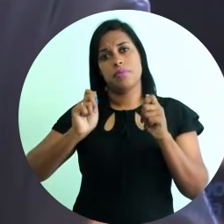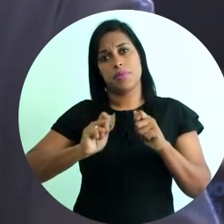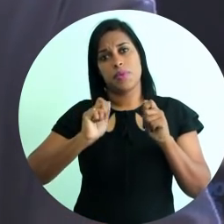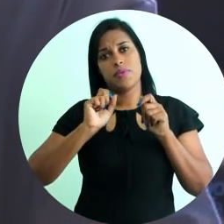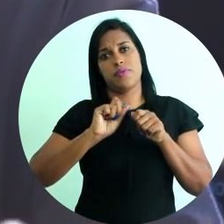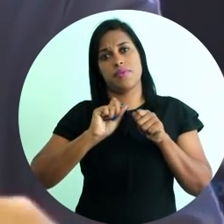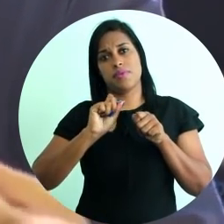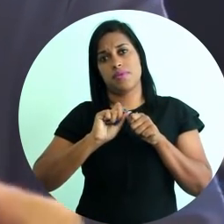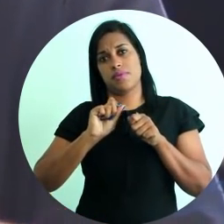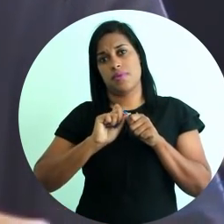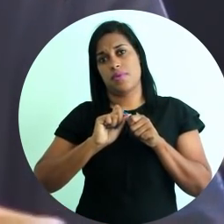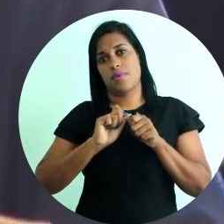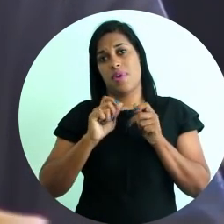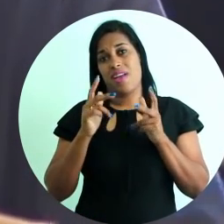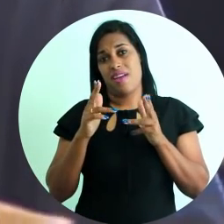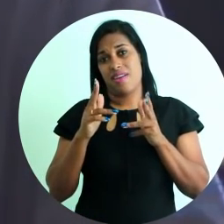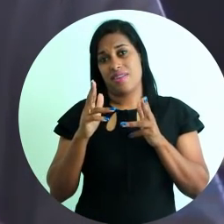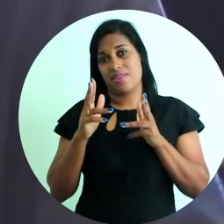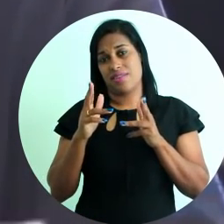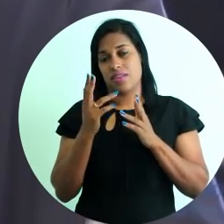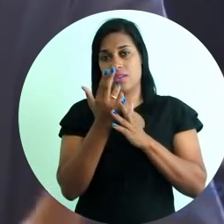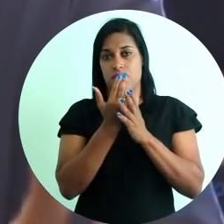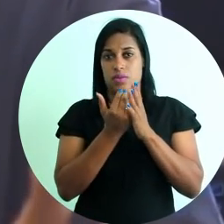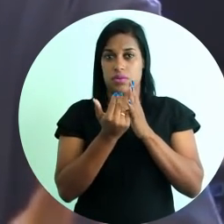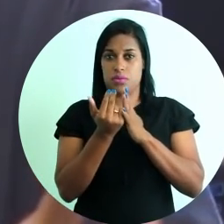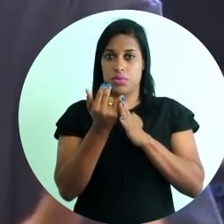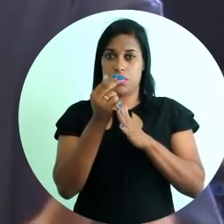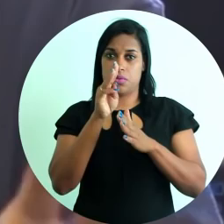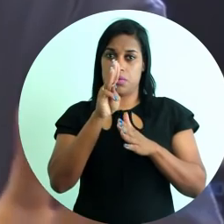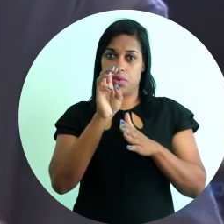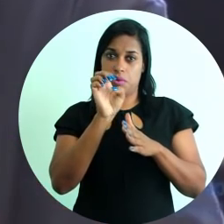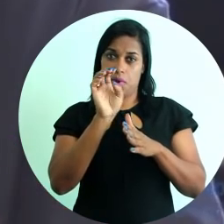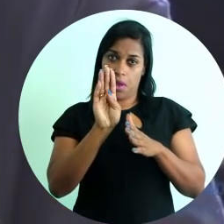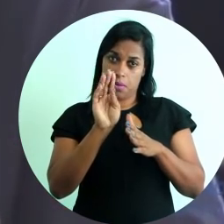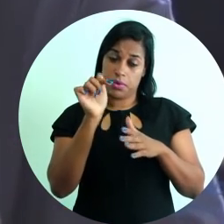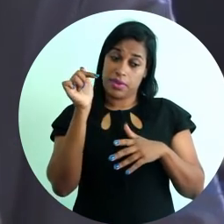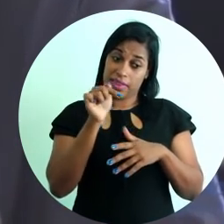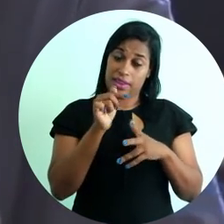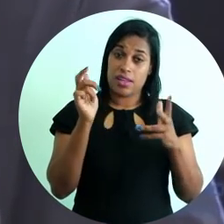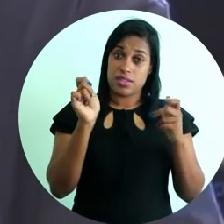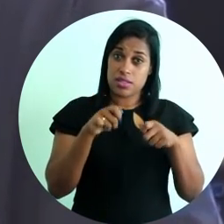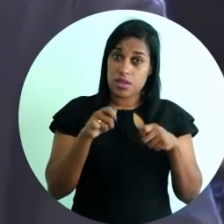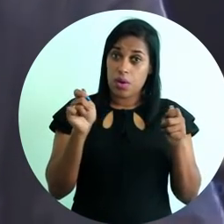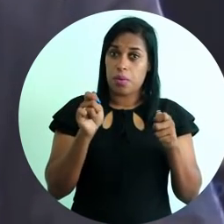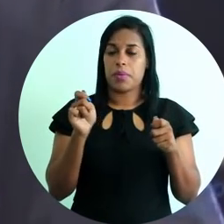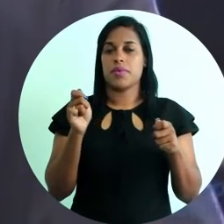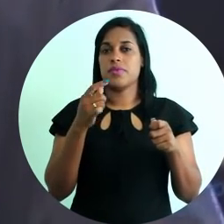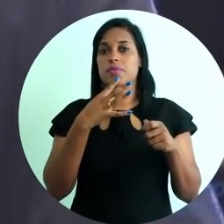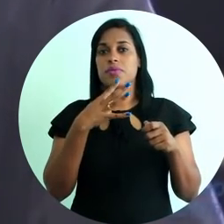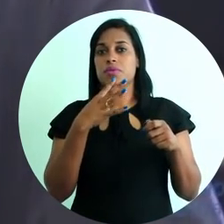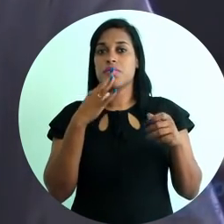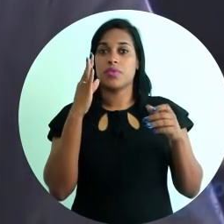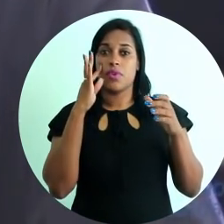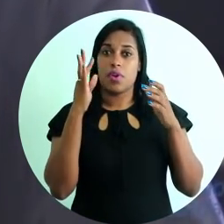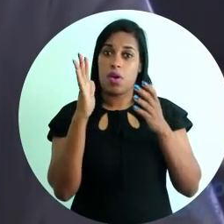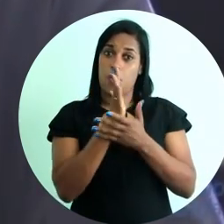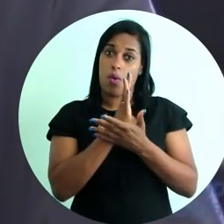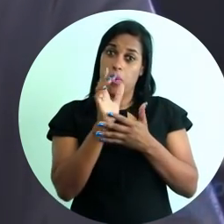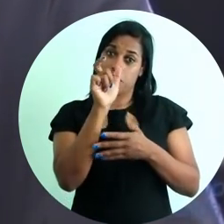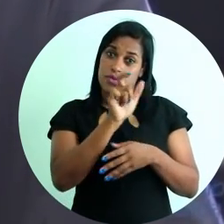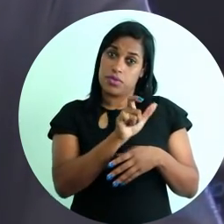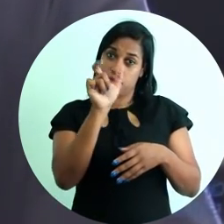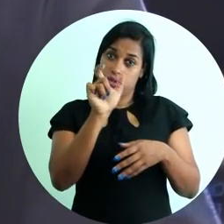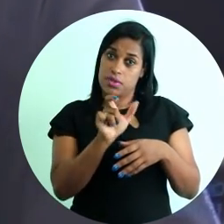de imagens ou à edição de imagens para a web. E nessa competência em particular, nós vamos conhecer algumas características